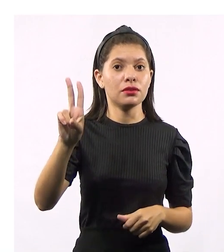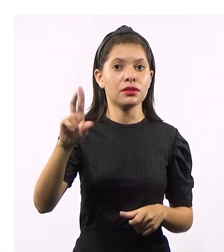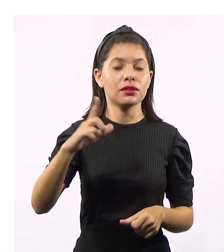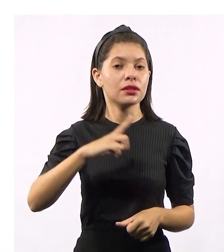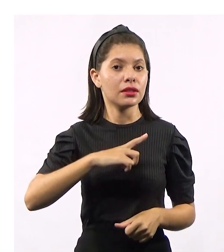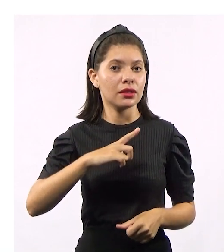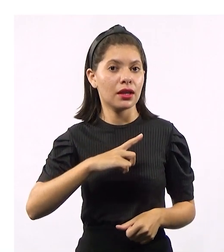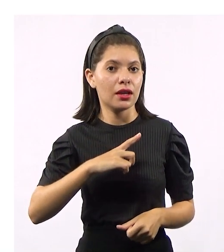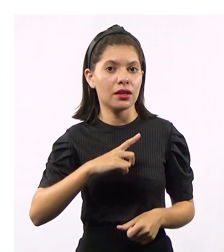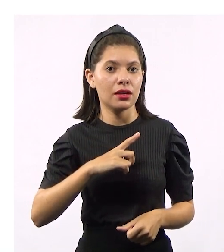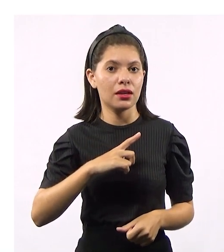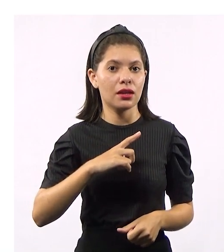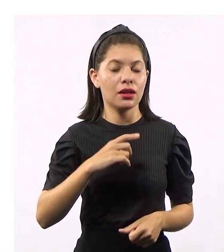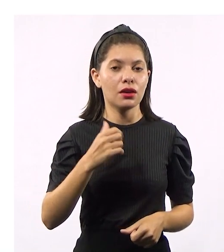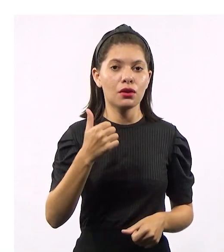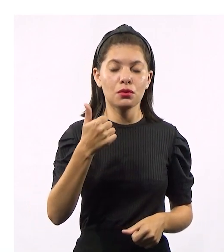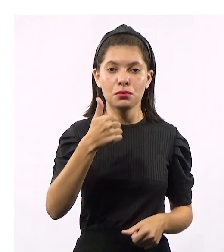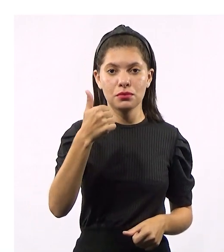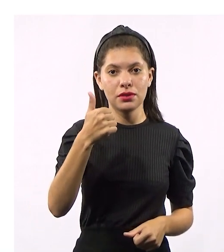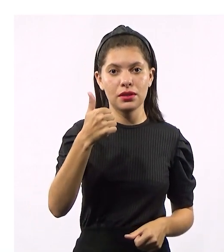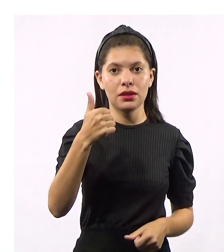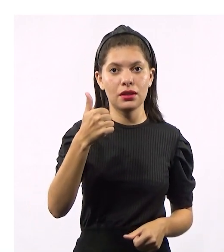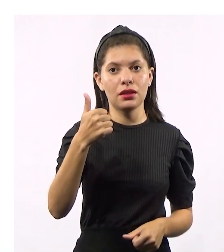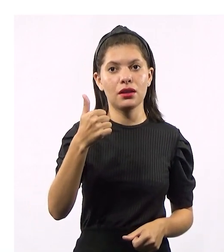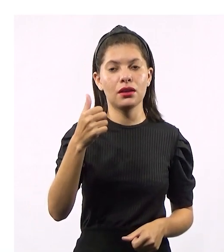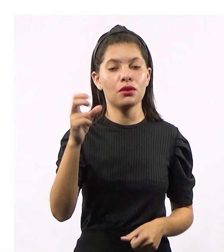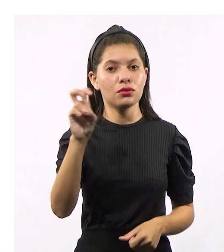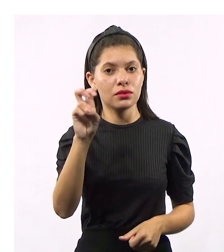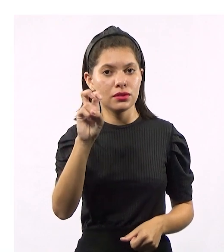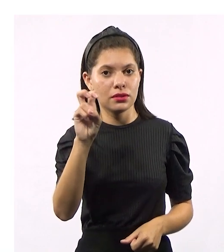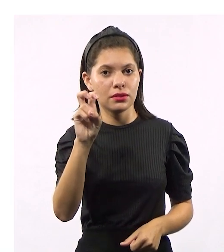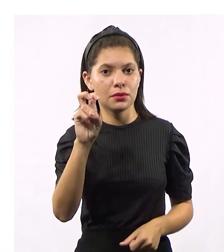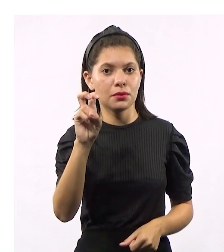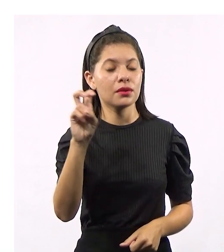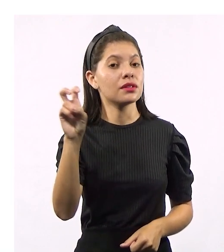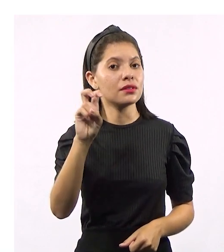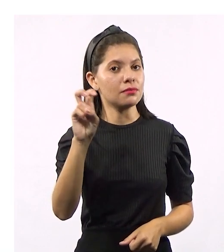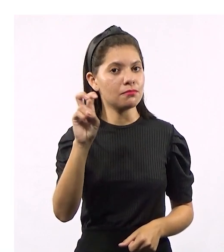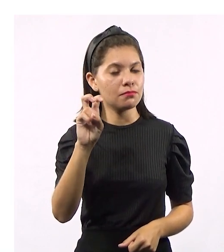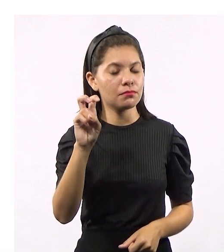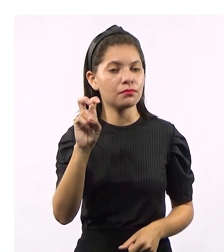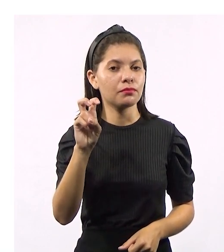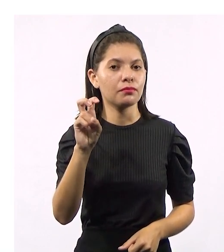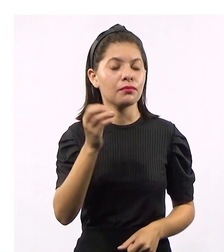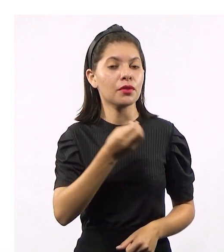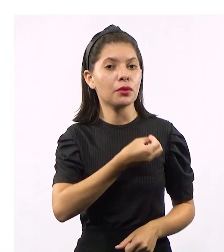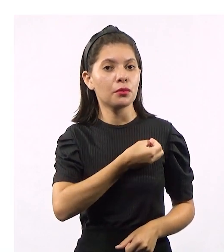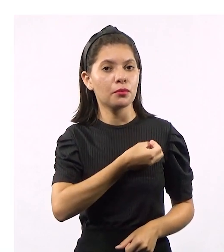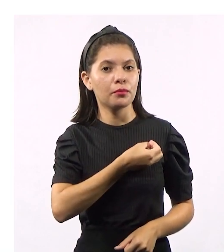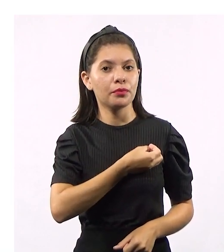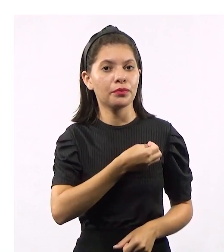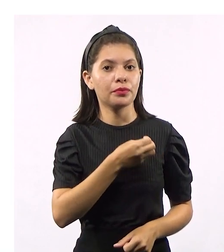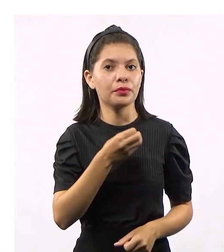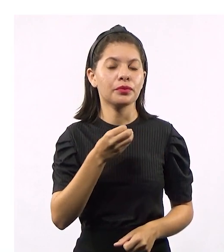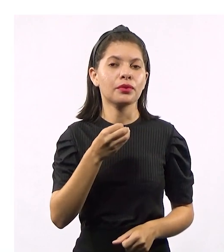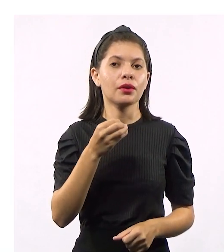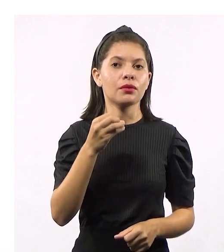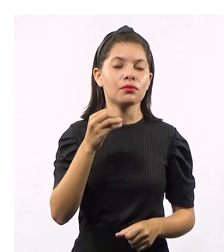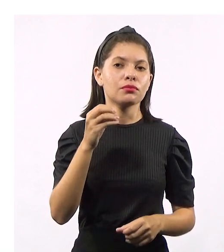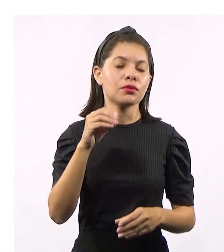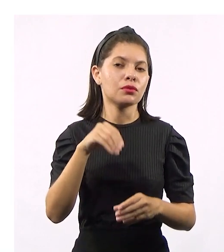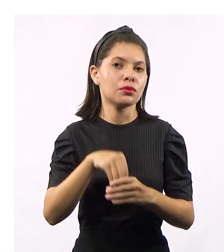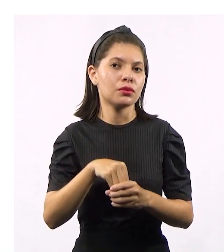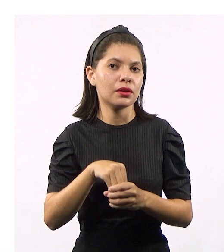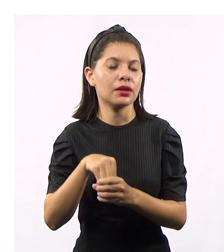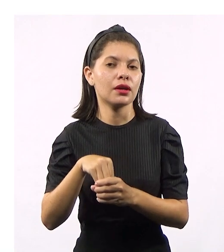então valores. Eu tenho, se ele marcou 1 estrela, dou 1 ponto. Se ele marcou 5 estrelas, 5 pontos. Nesse caso que eu marquei